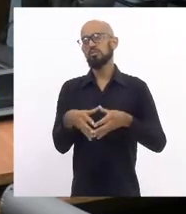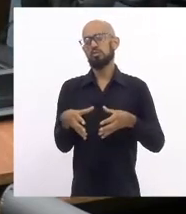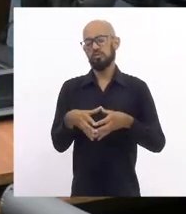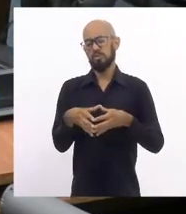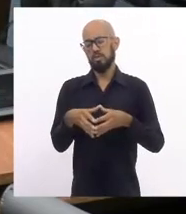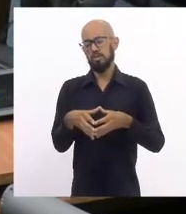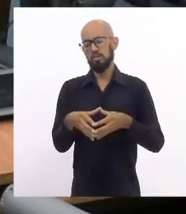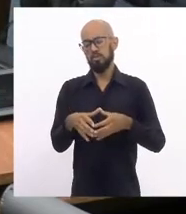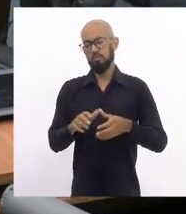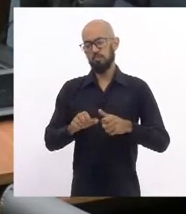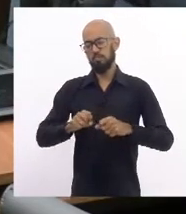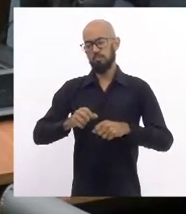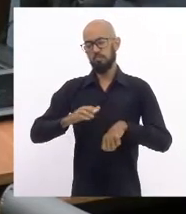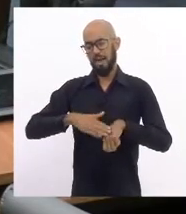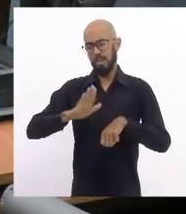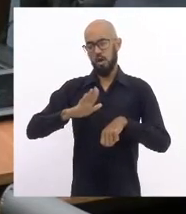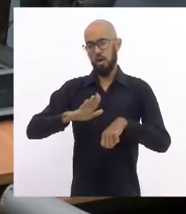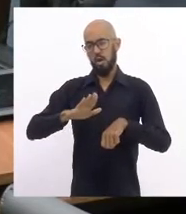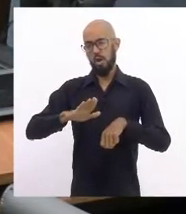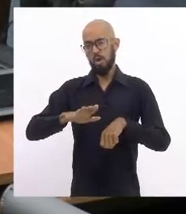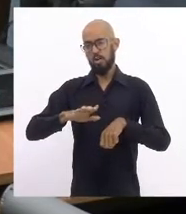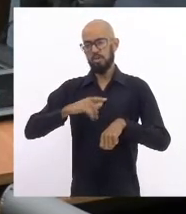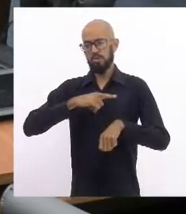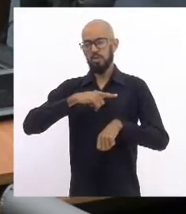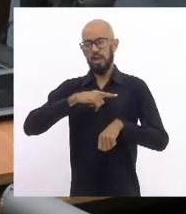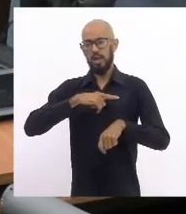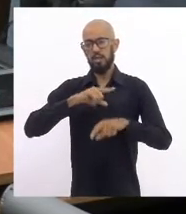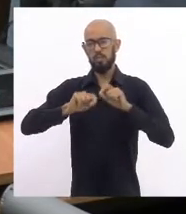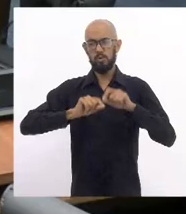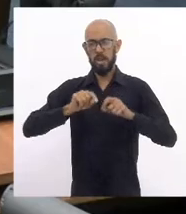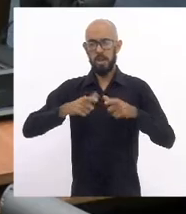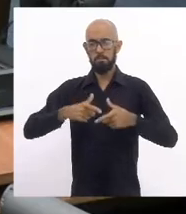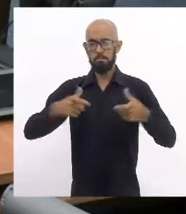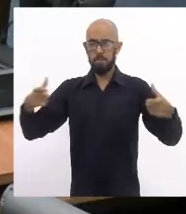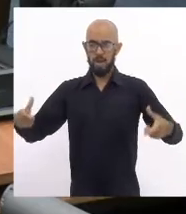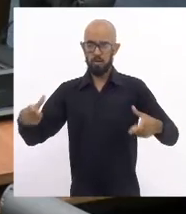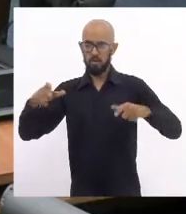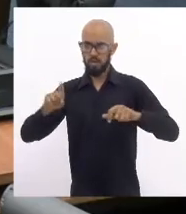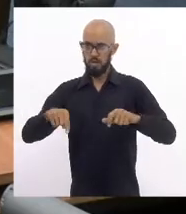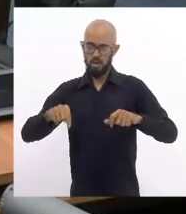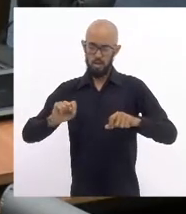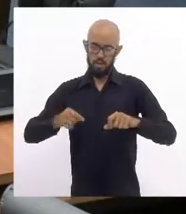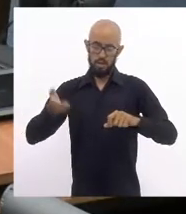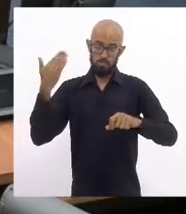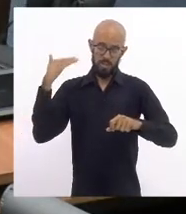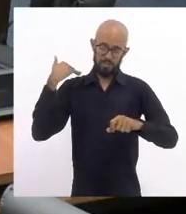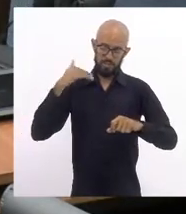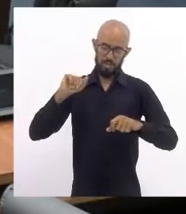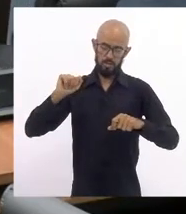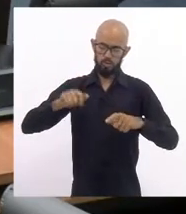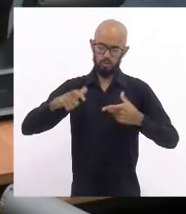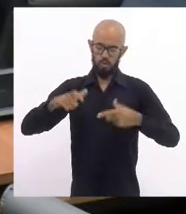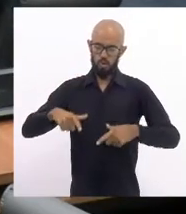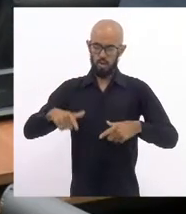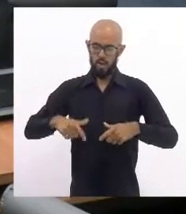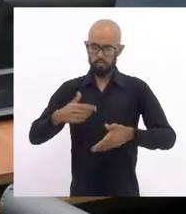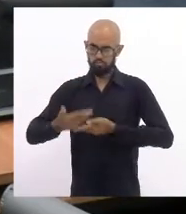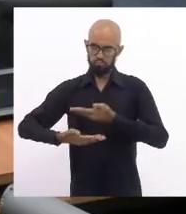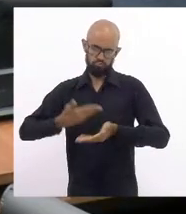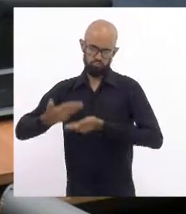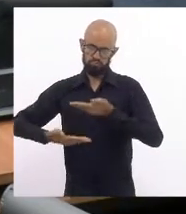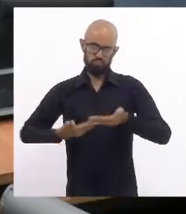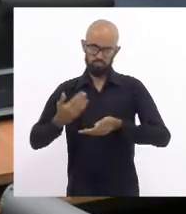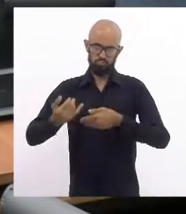Rio de Janeiro, que em sua maioria, né, eram espaços de convivência fundamentais